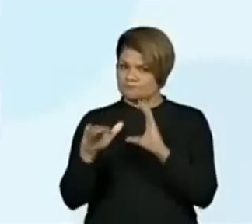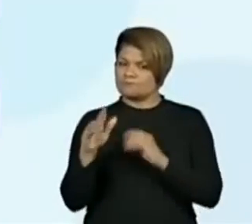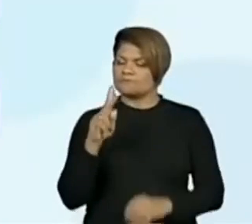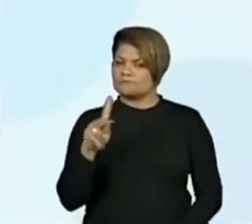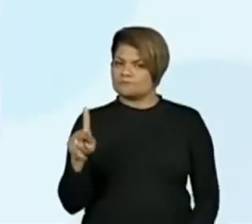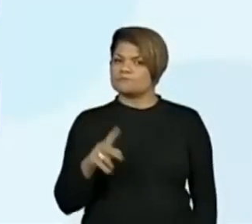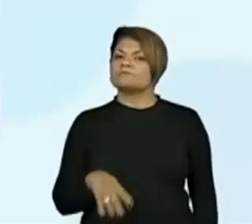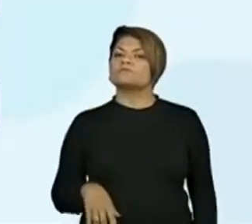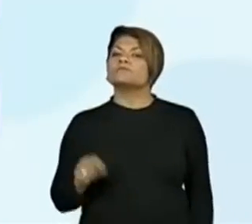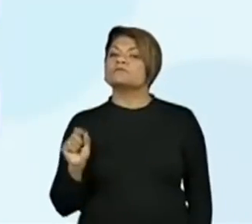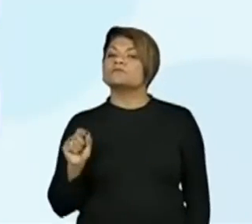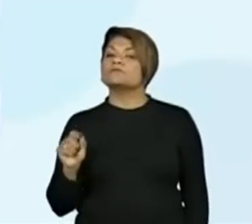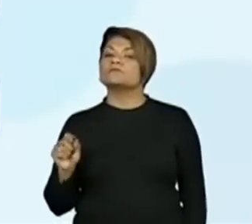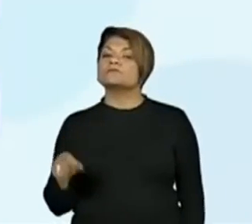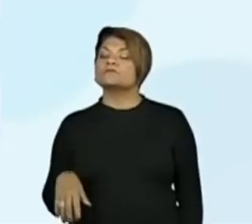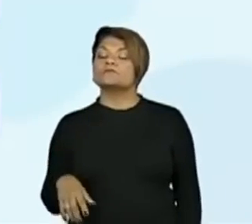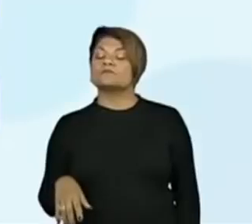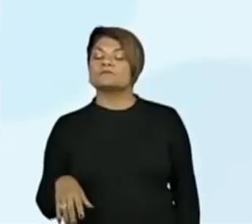ordem decrescente.